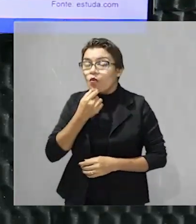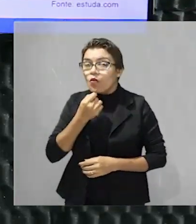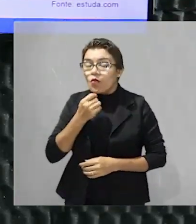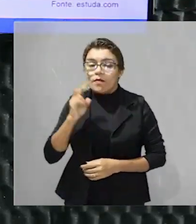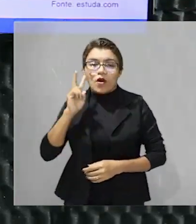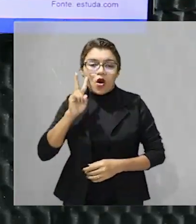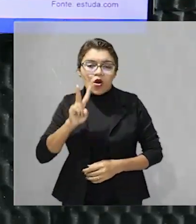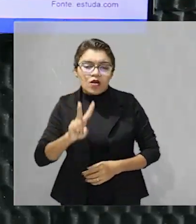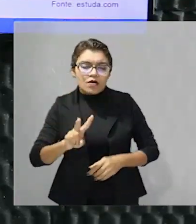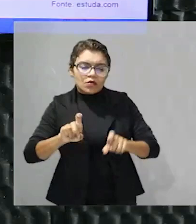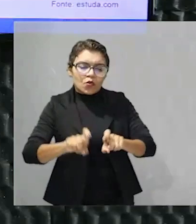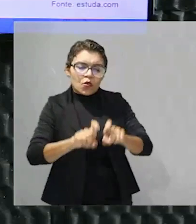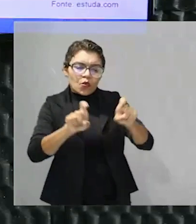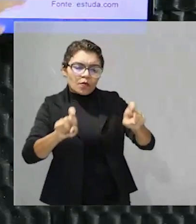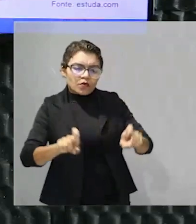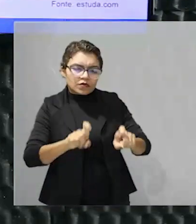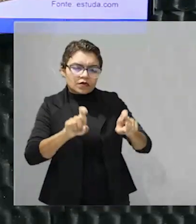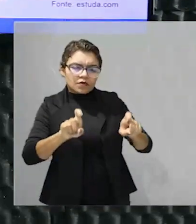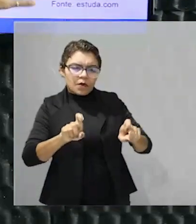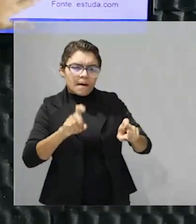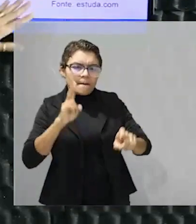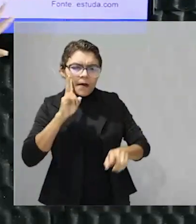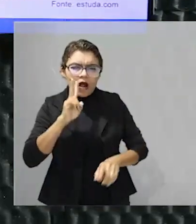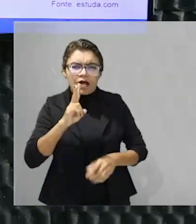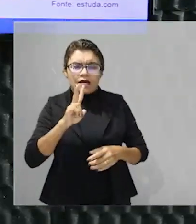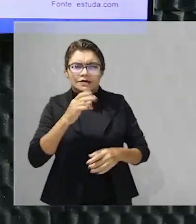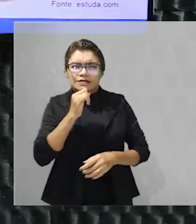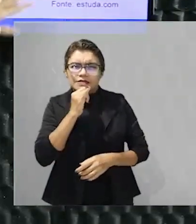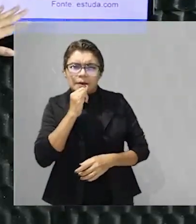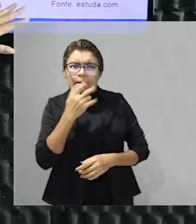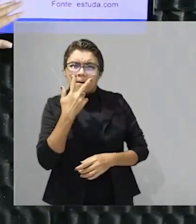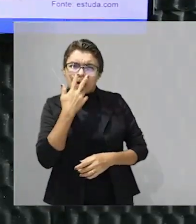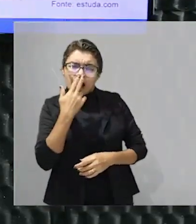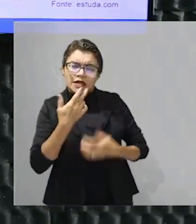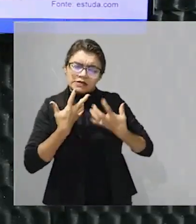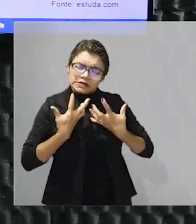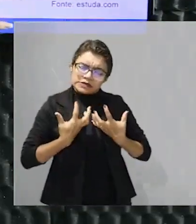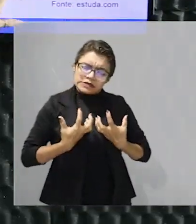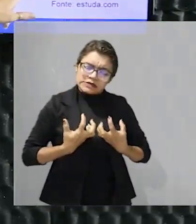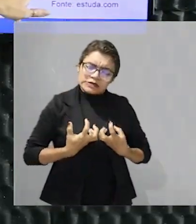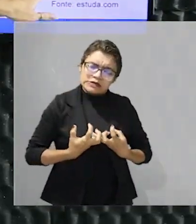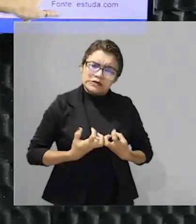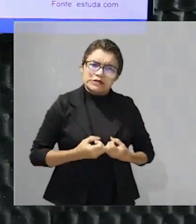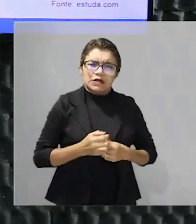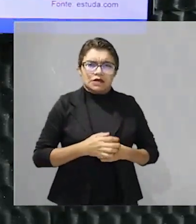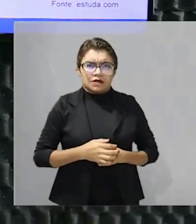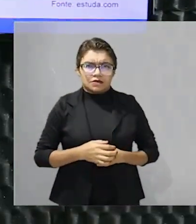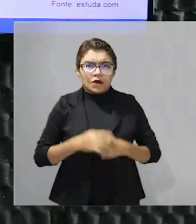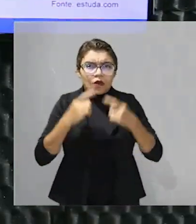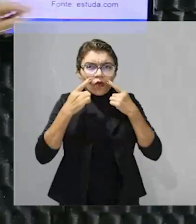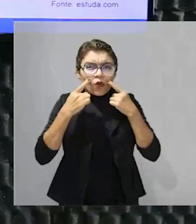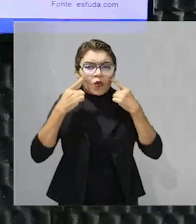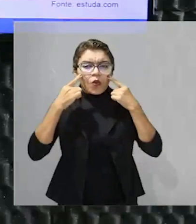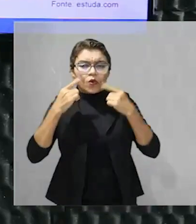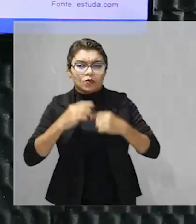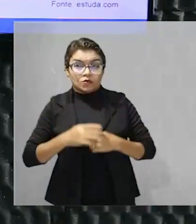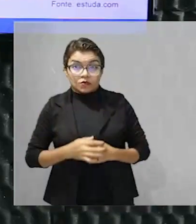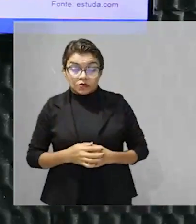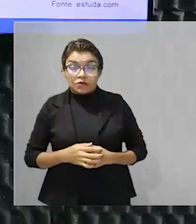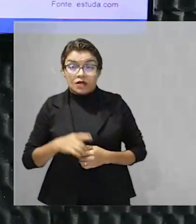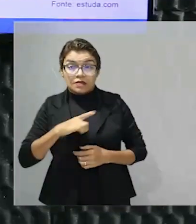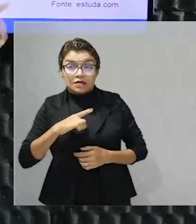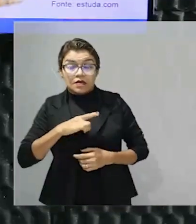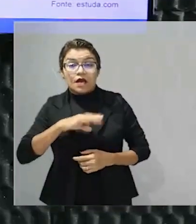computador, ele tem olheiras, ele está, quando você olha, por exemplo, a questão do pássaro dele, do animal